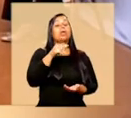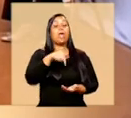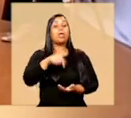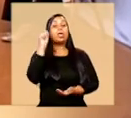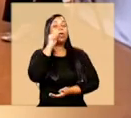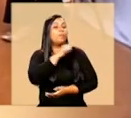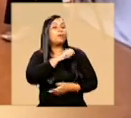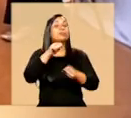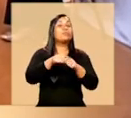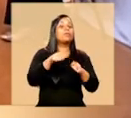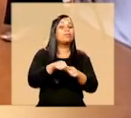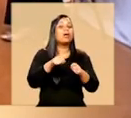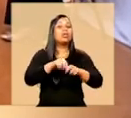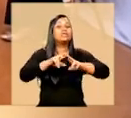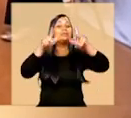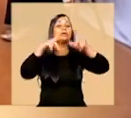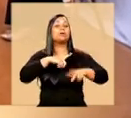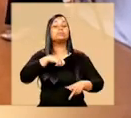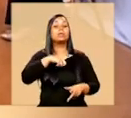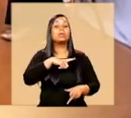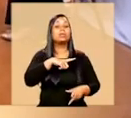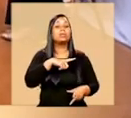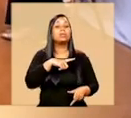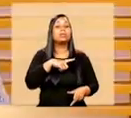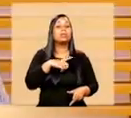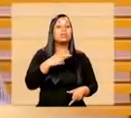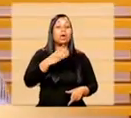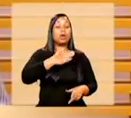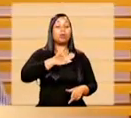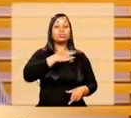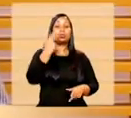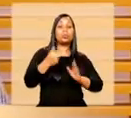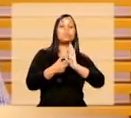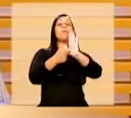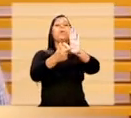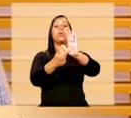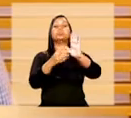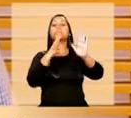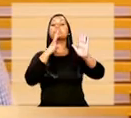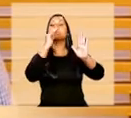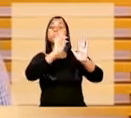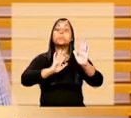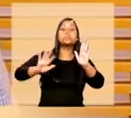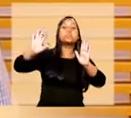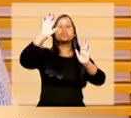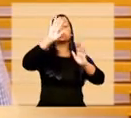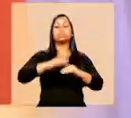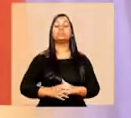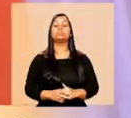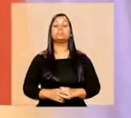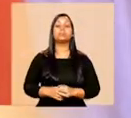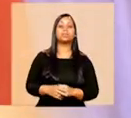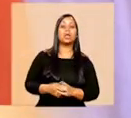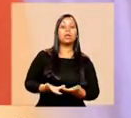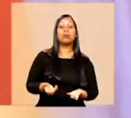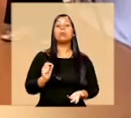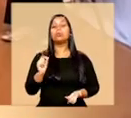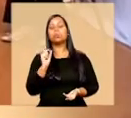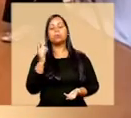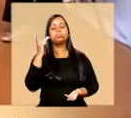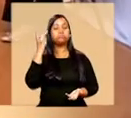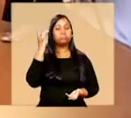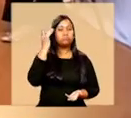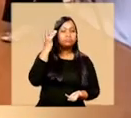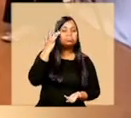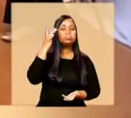realizado aqui em São José do Rio Preto que faz o diferencial, que coloca o nosso nome tão conhecido nacionalmente? É capacitação